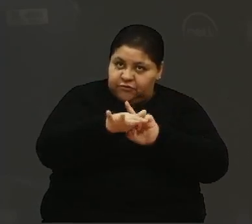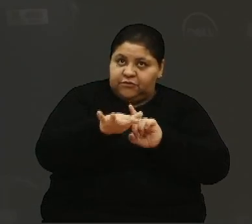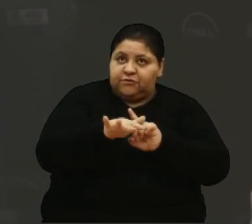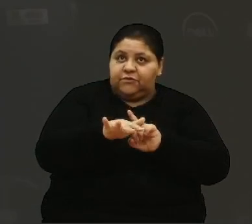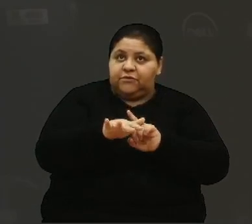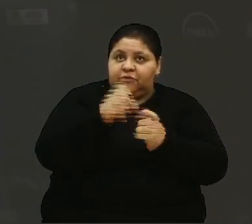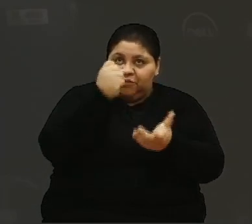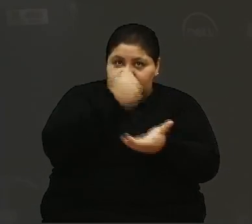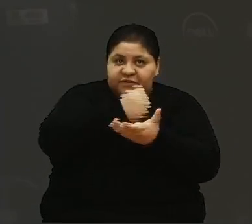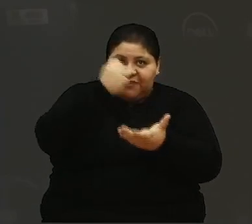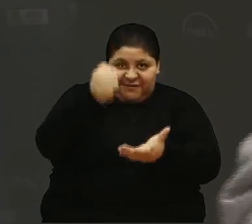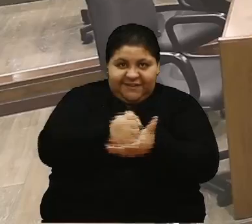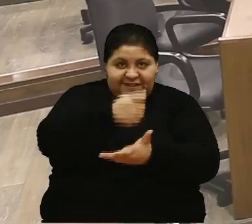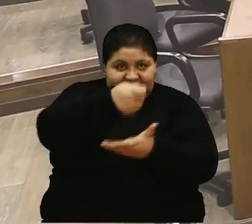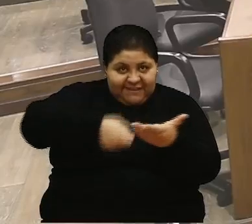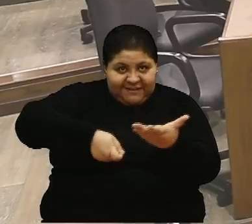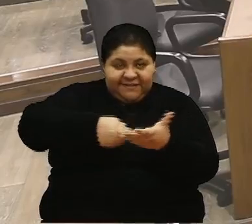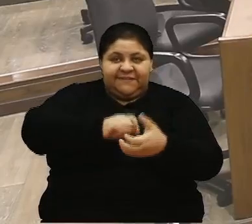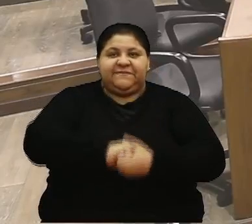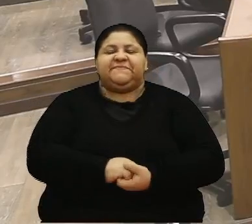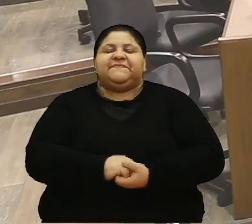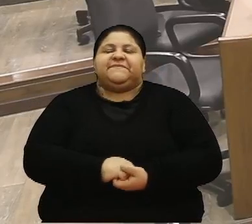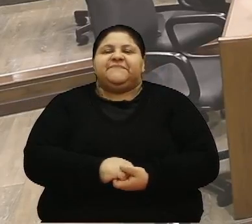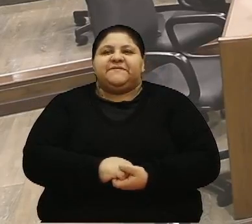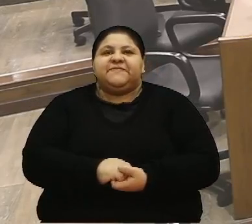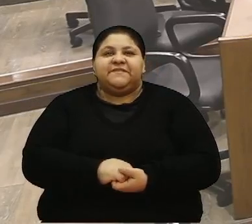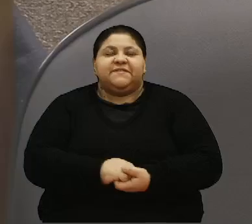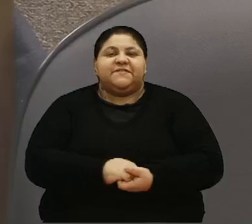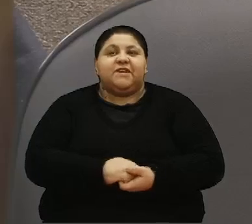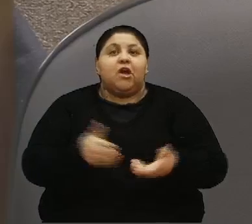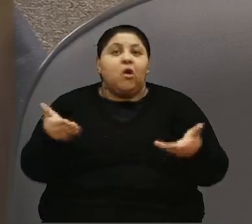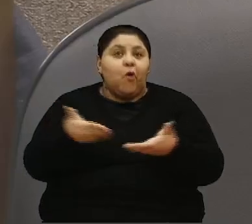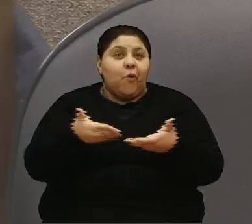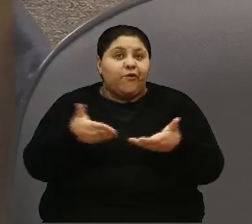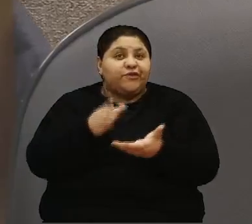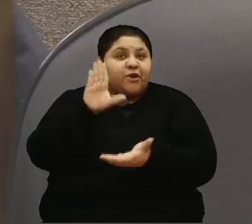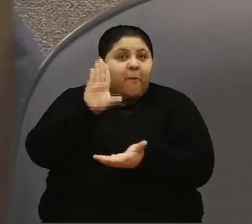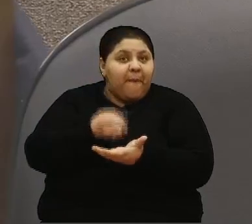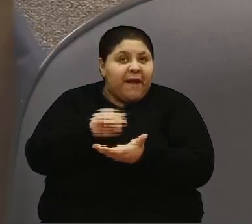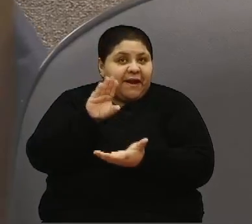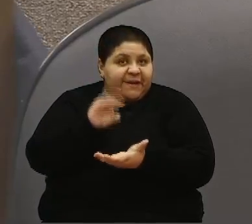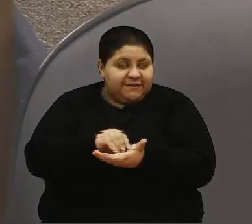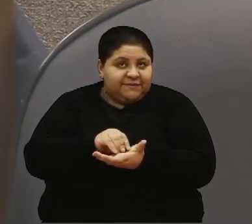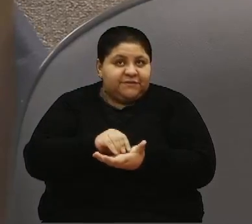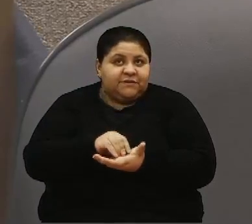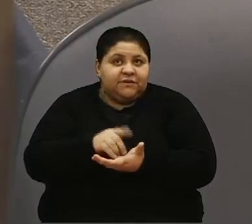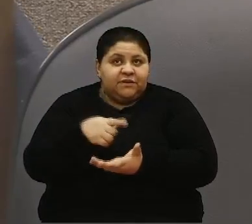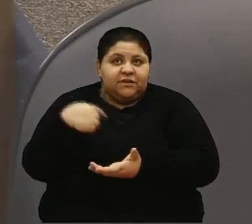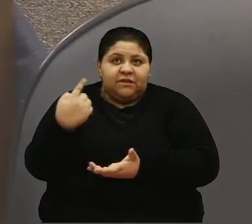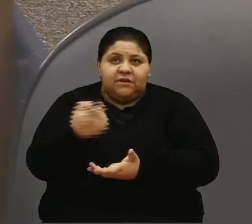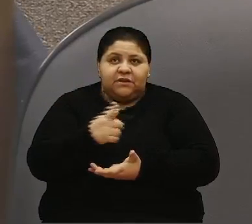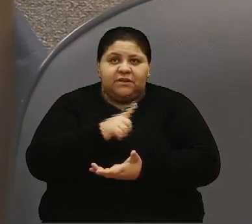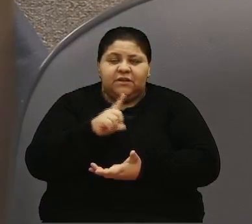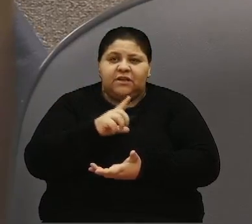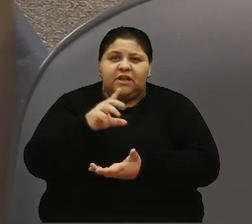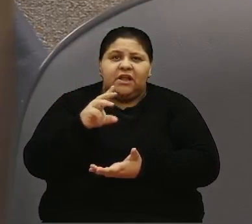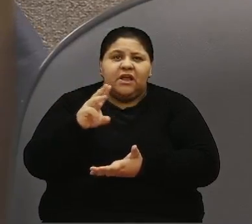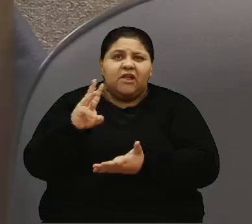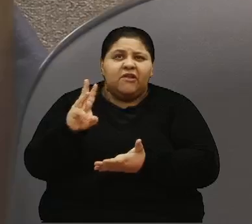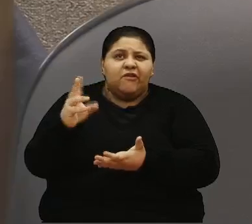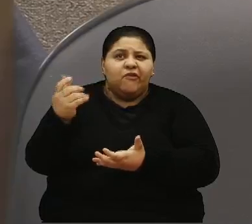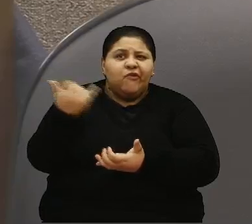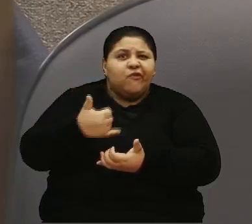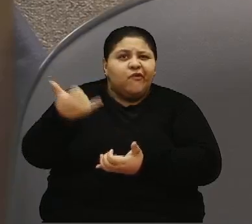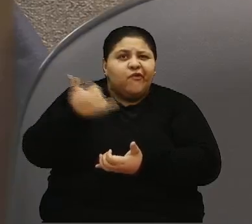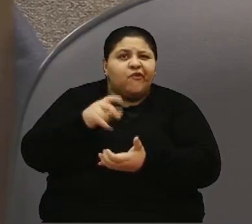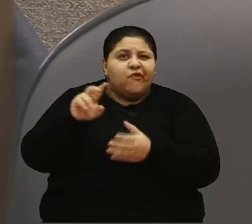carteira assinada. Vereadora Daiane. Vereador Libardi, eu quero deixar registrado que a gente tem recebido muitas reclamações